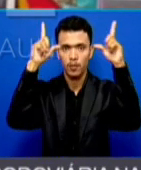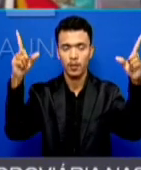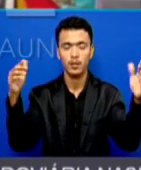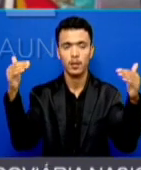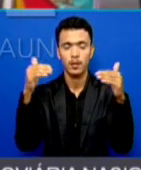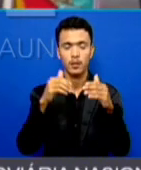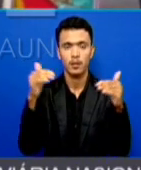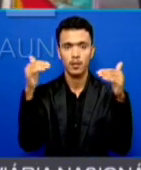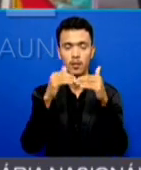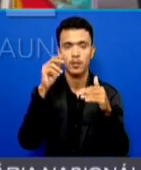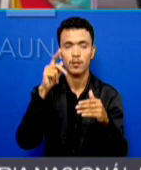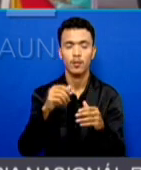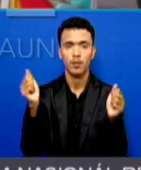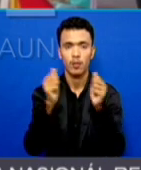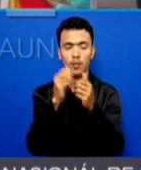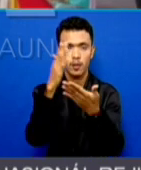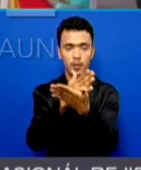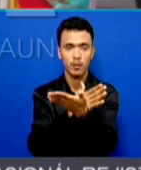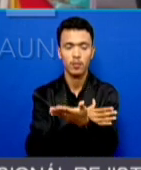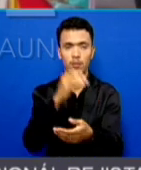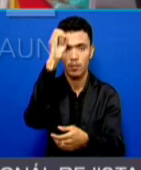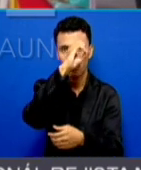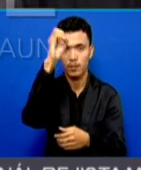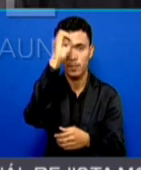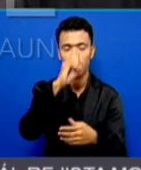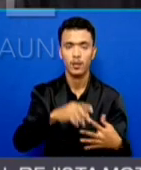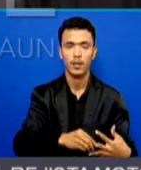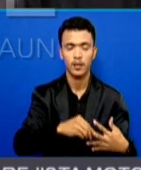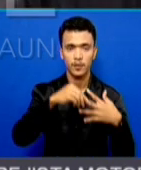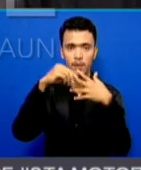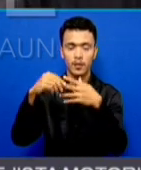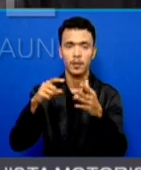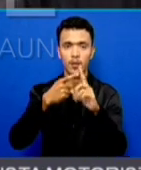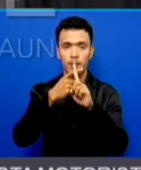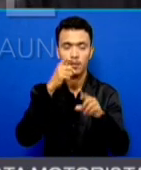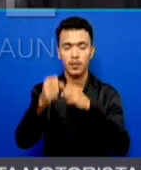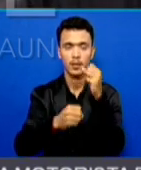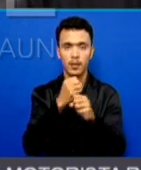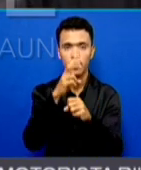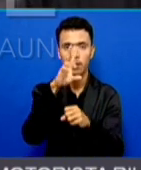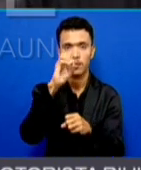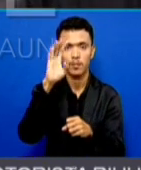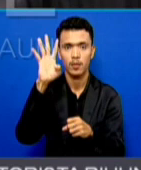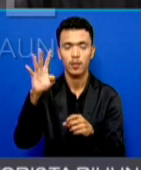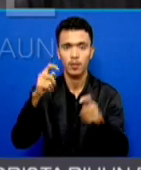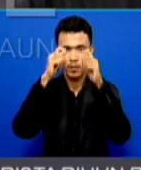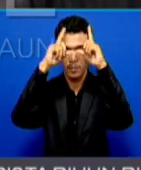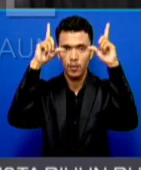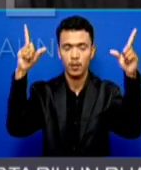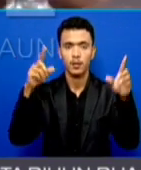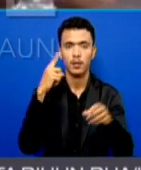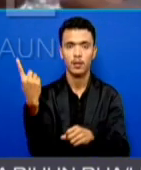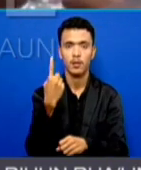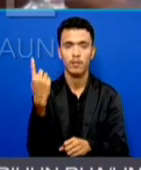Forum Líder, PIF, ho estatuto observador especial. Hoje tinan rihun rua had mai oi Timor-Leste na fatem